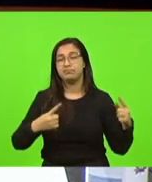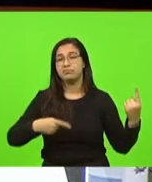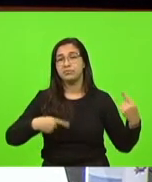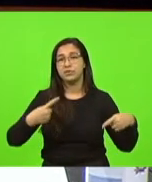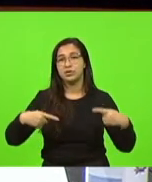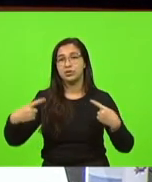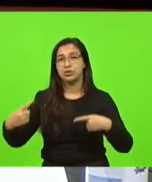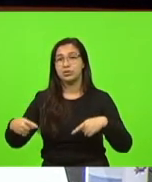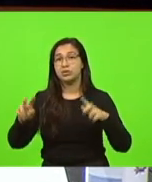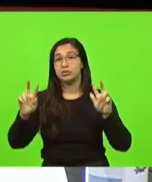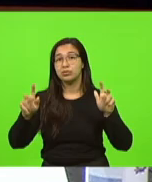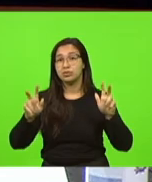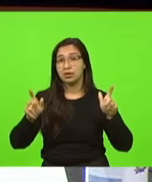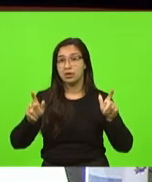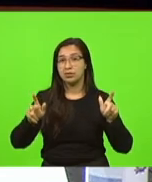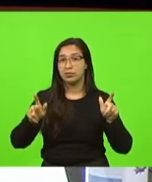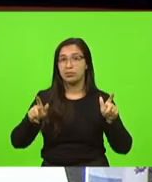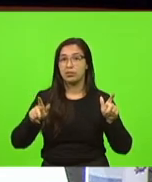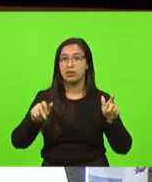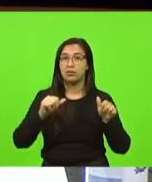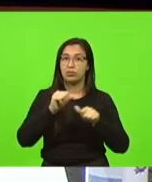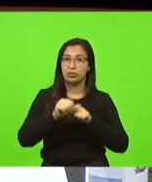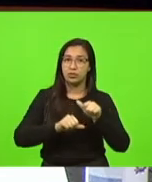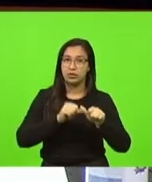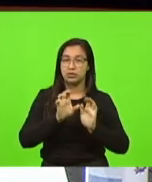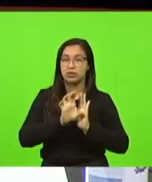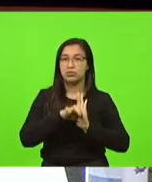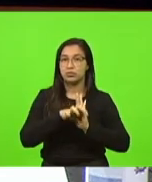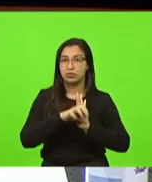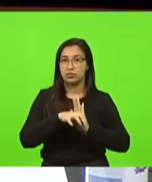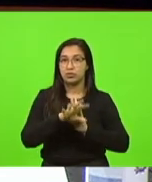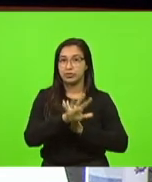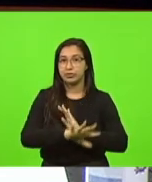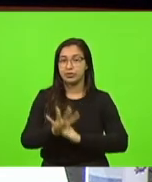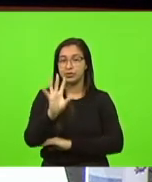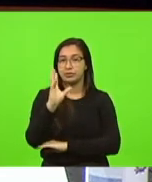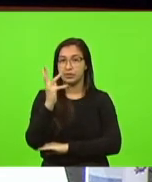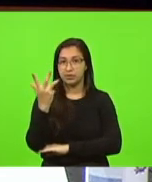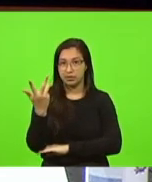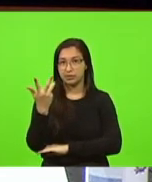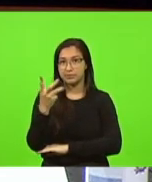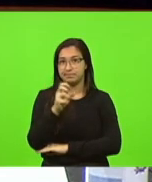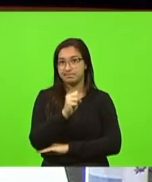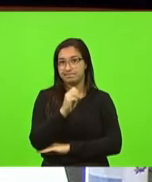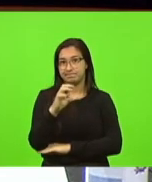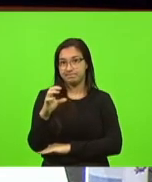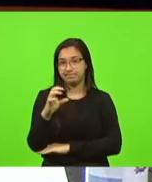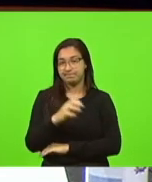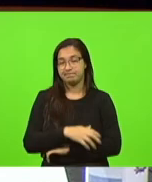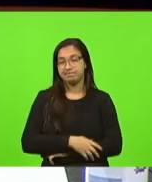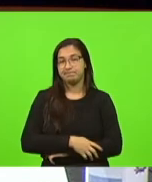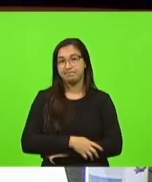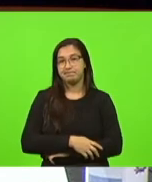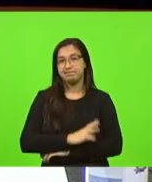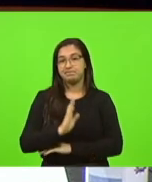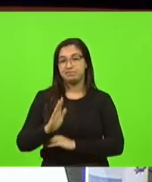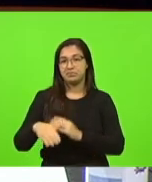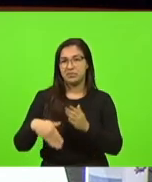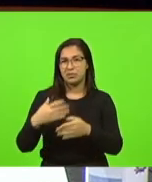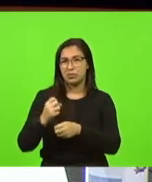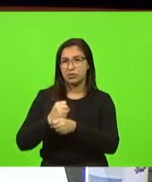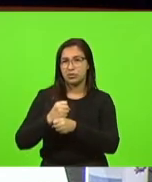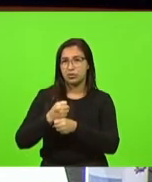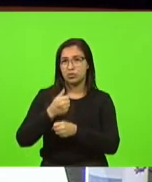torno da revisão do Código Ambiental de Santa Catarina, depois de 12 anos de